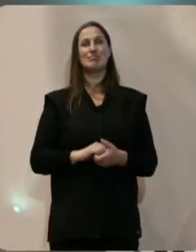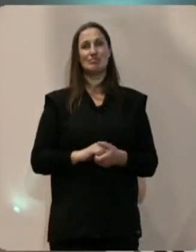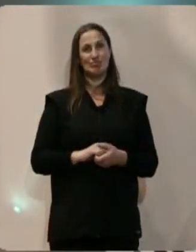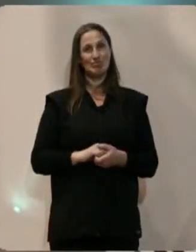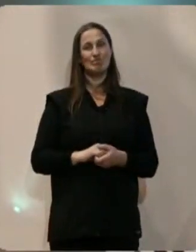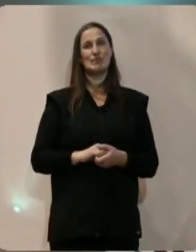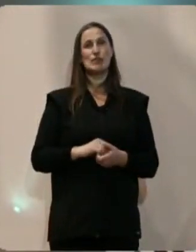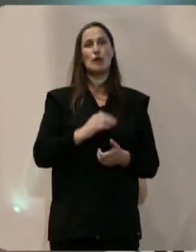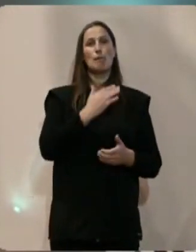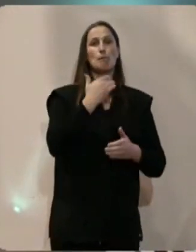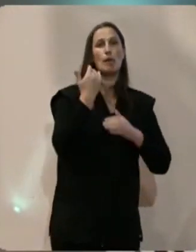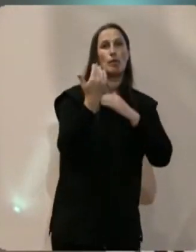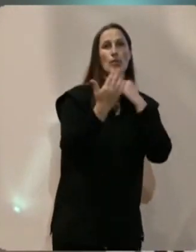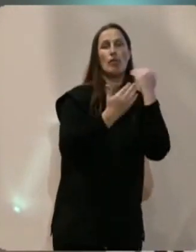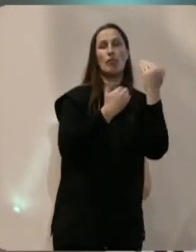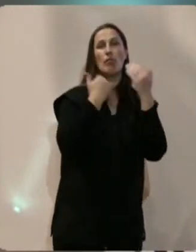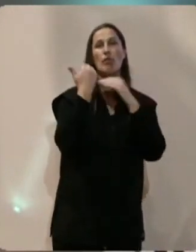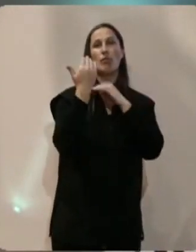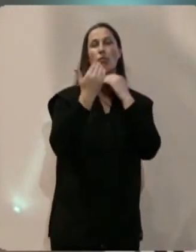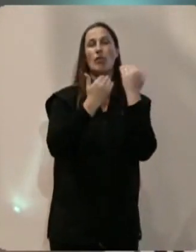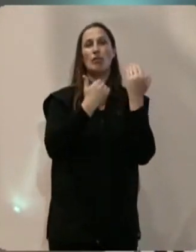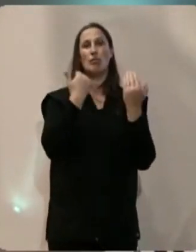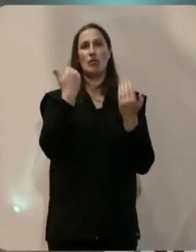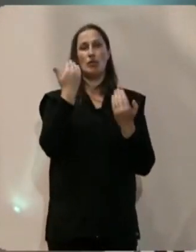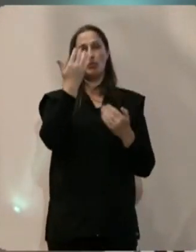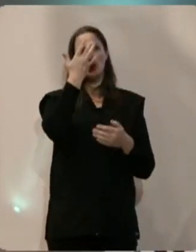E aí morre mais gente do que em todo lugar da terra.